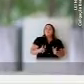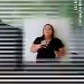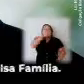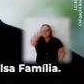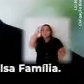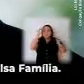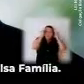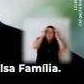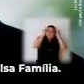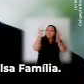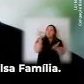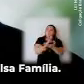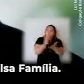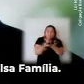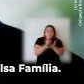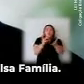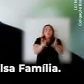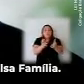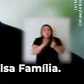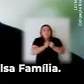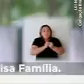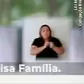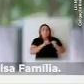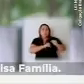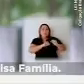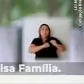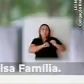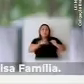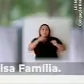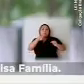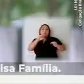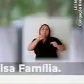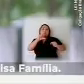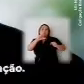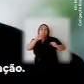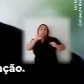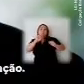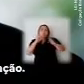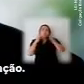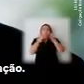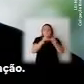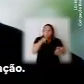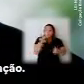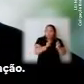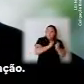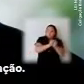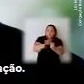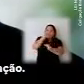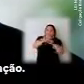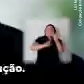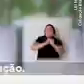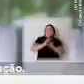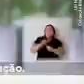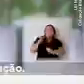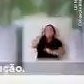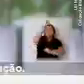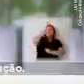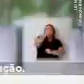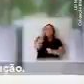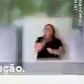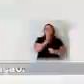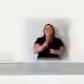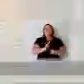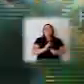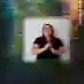corrupção Aqueles que merecem Continuarão recebendo O Bolsa Família Juntos mudaremos O destino